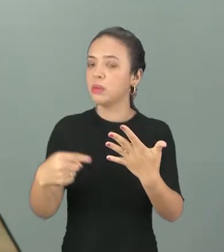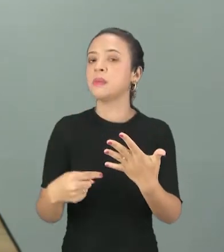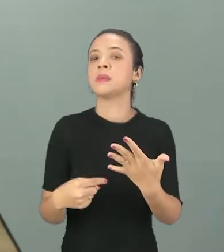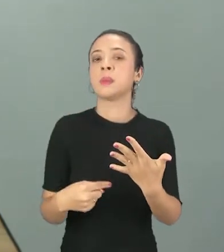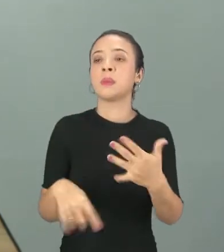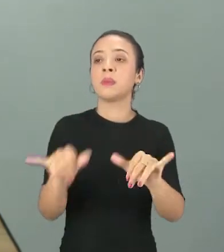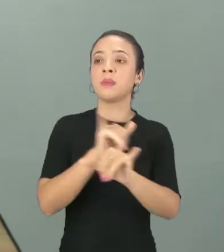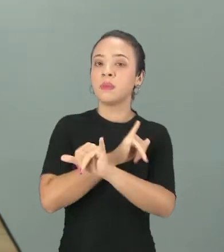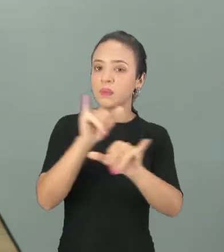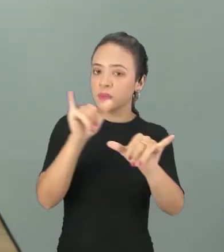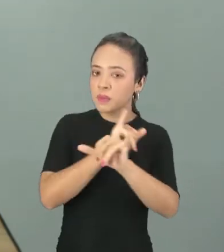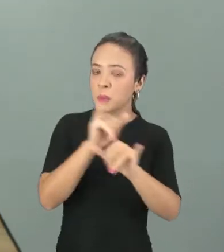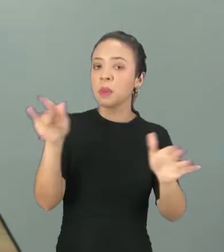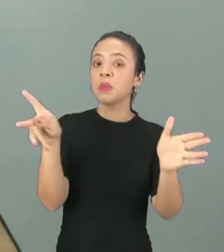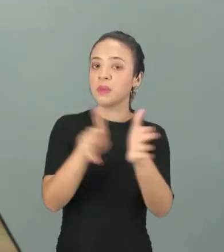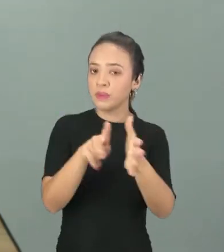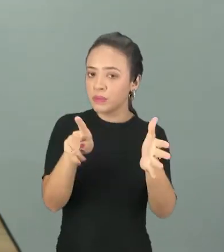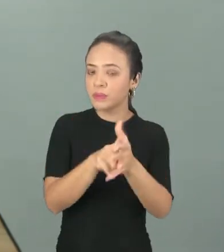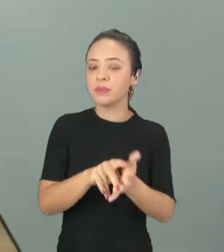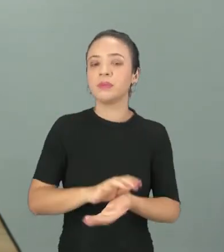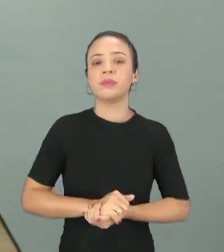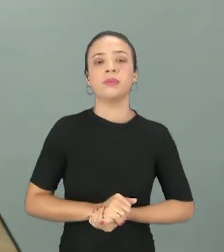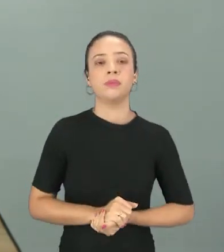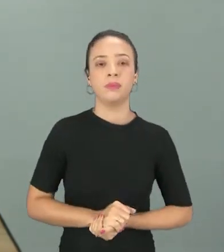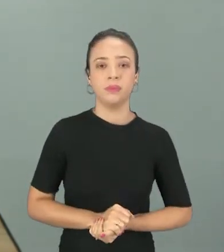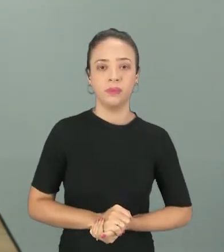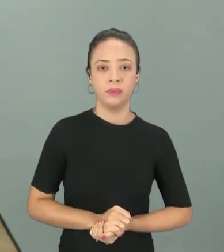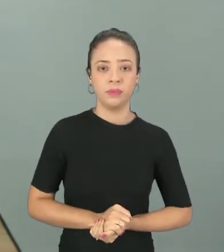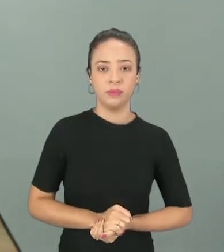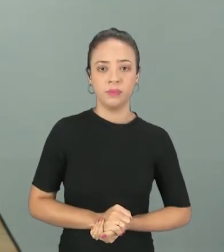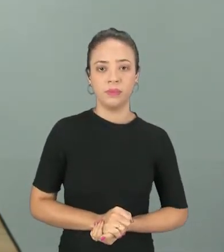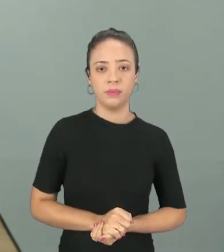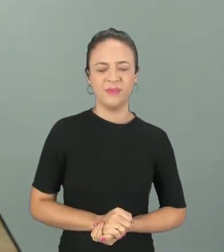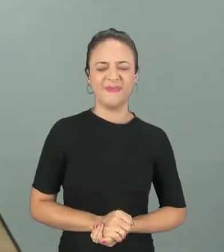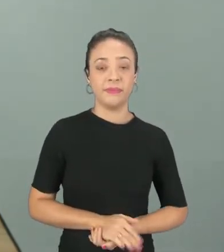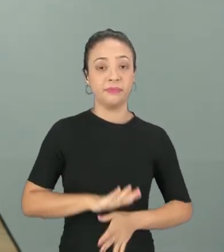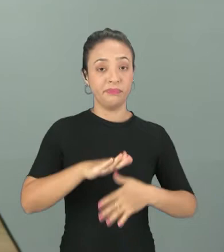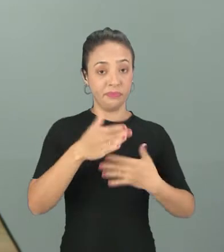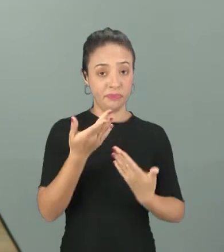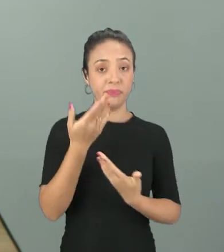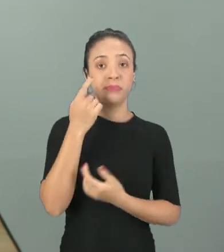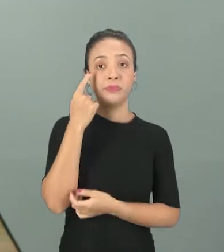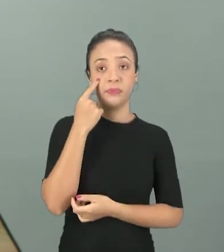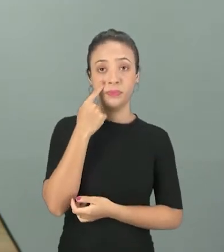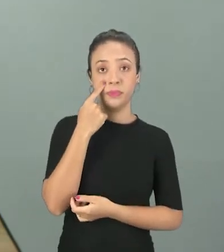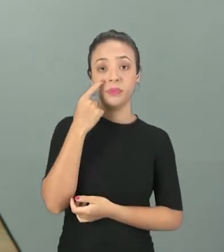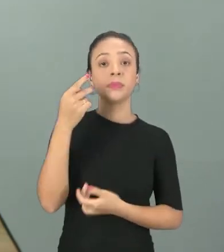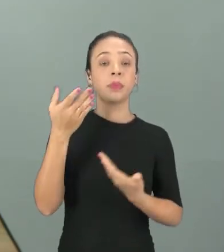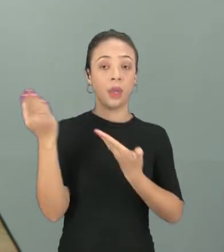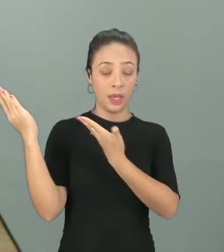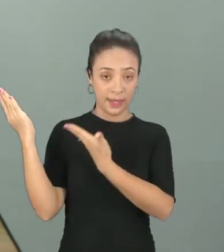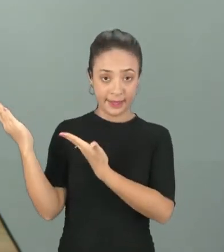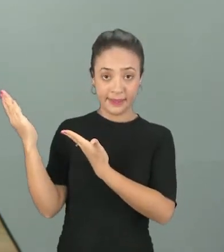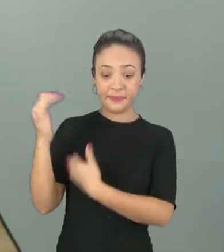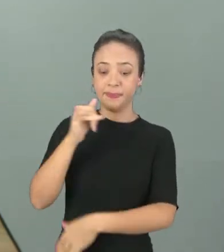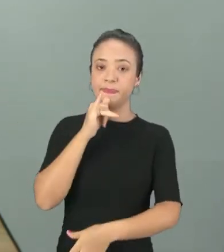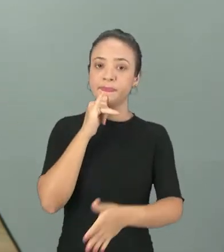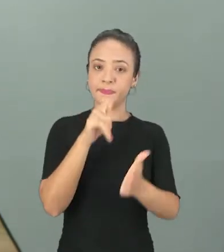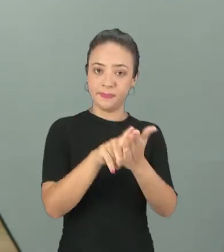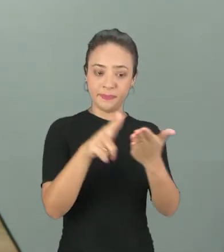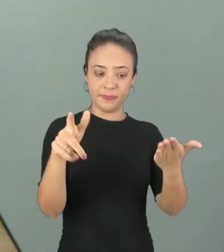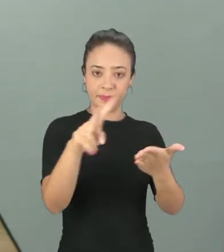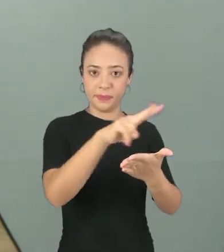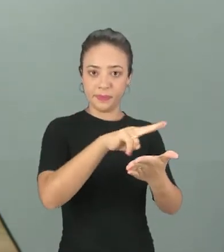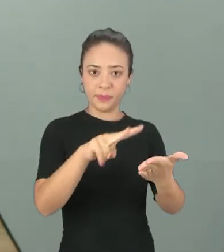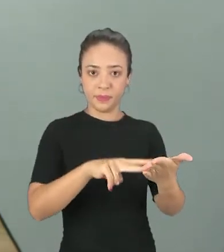sobre notícias e os elementos que fazem parte da notícia. Então, olha só, nesse jornal que eu estava lendo, que